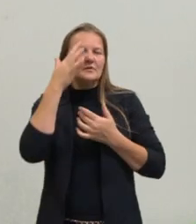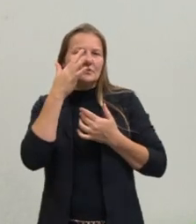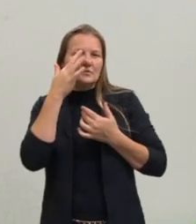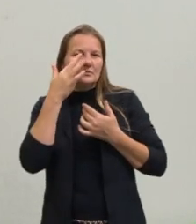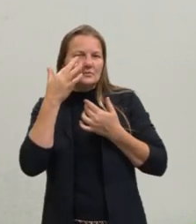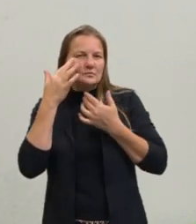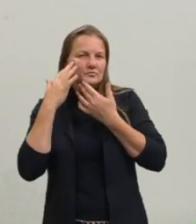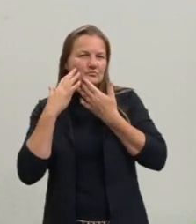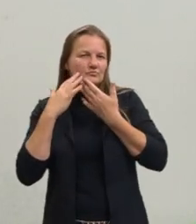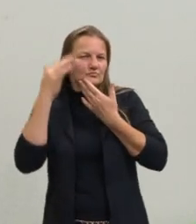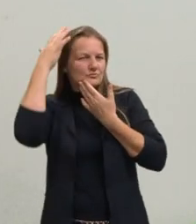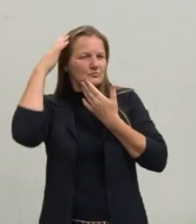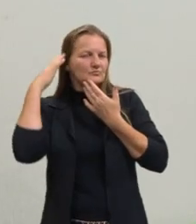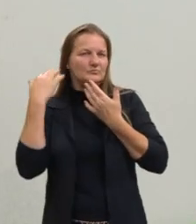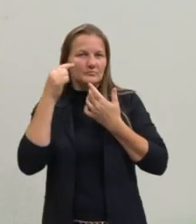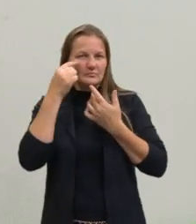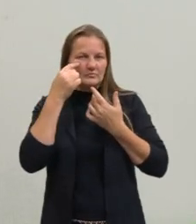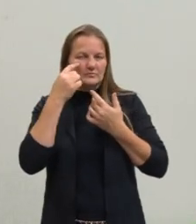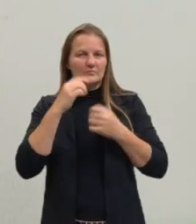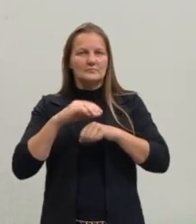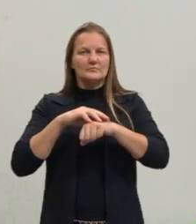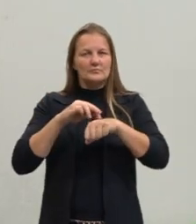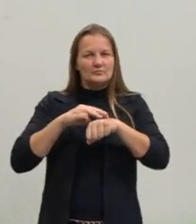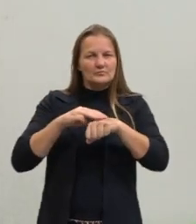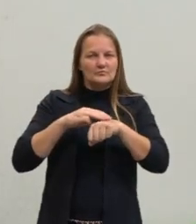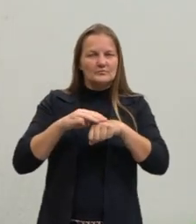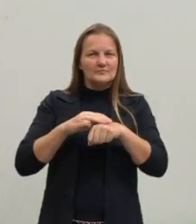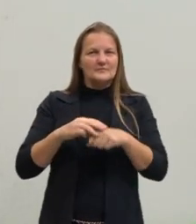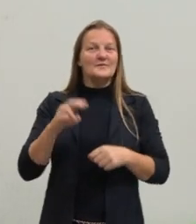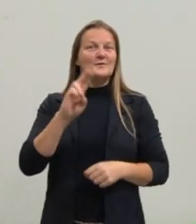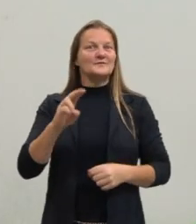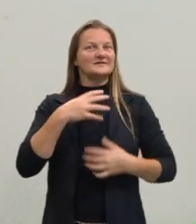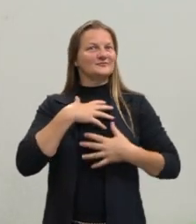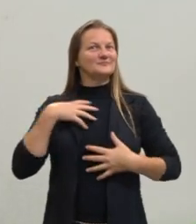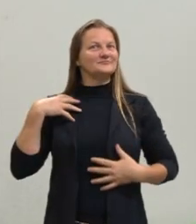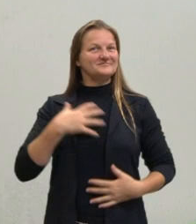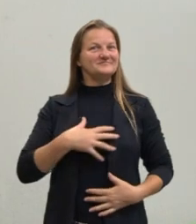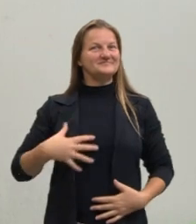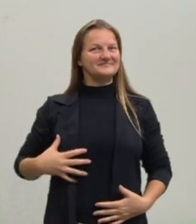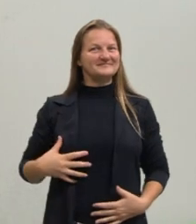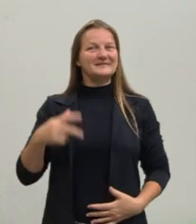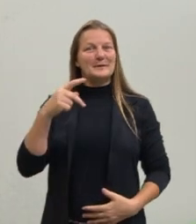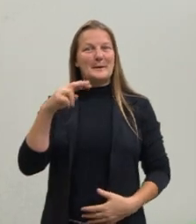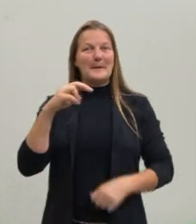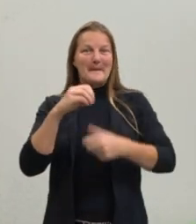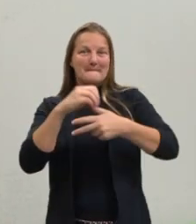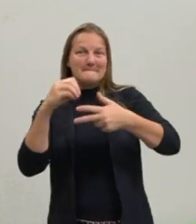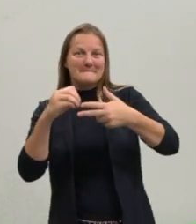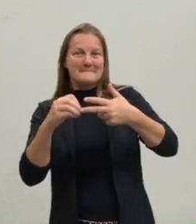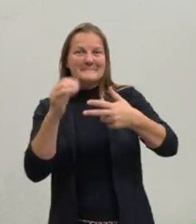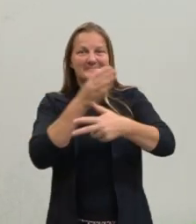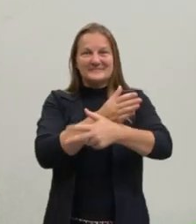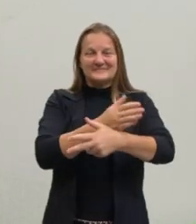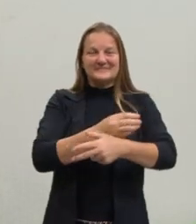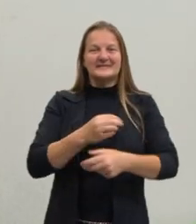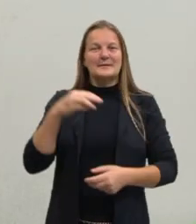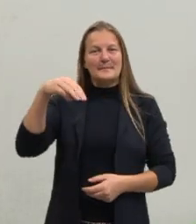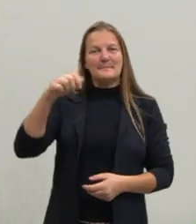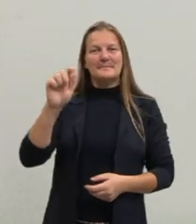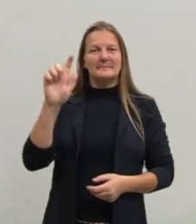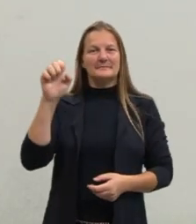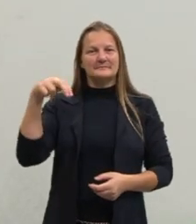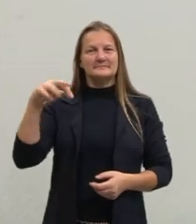e olhos castanhos estatura mediana estou usando a camiseta do projeto pré-enem 2022 na cor